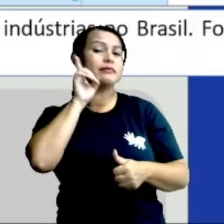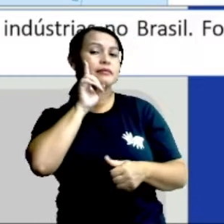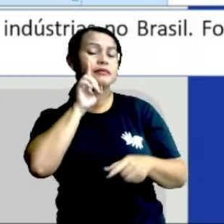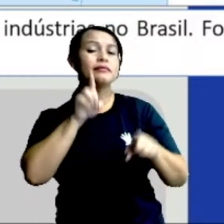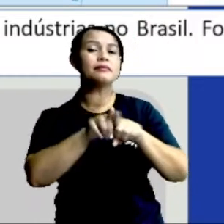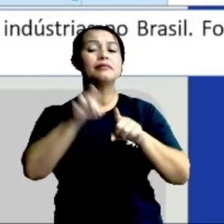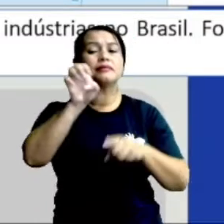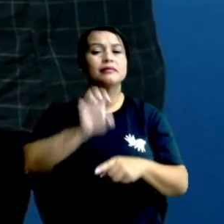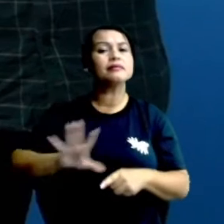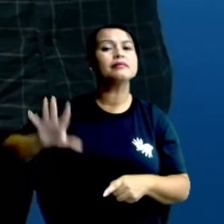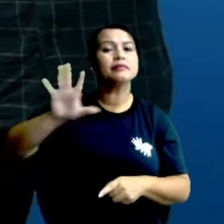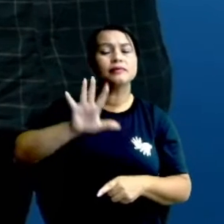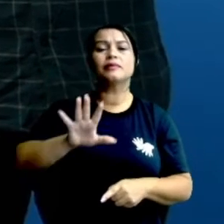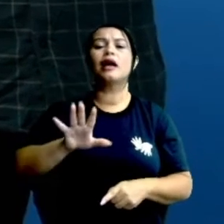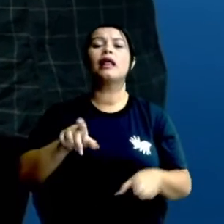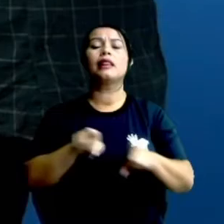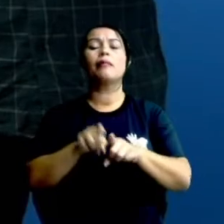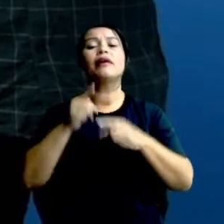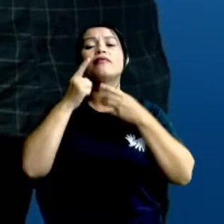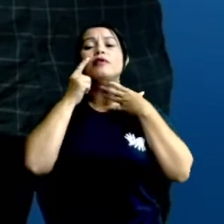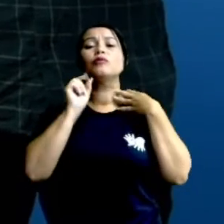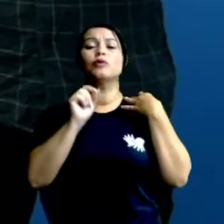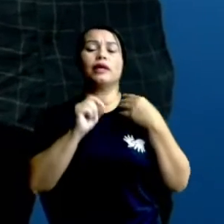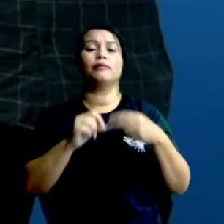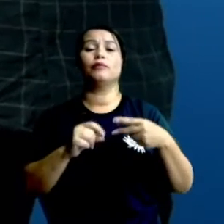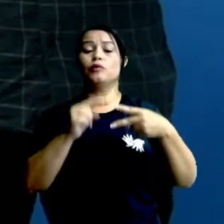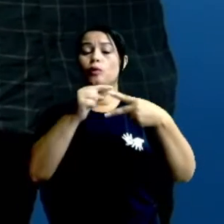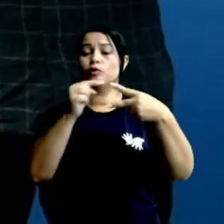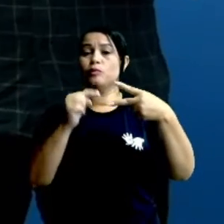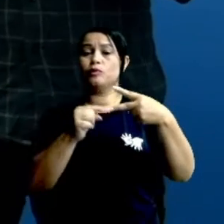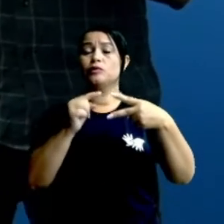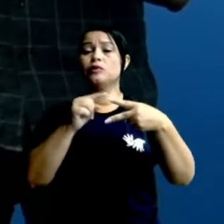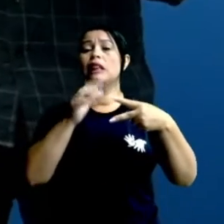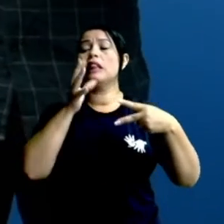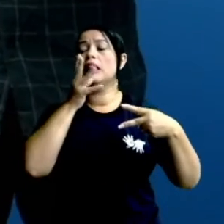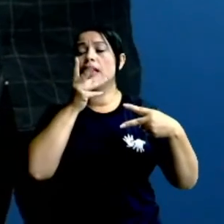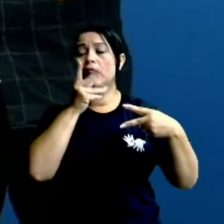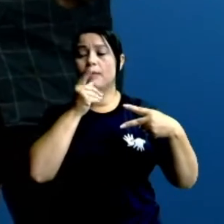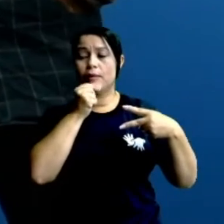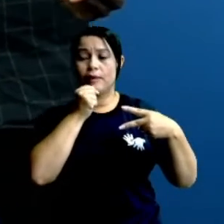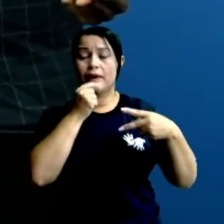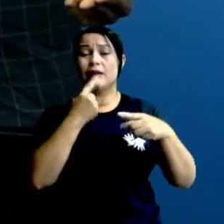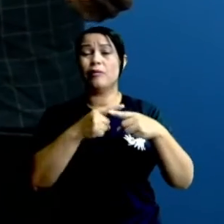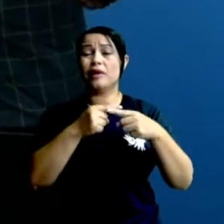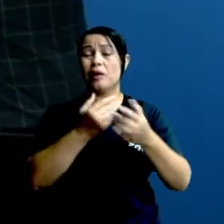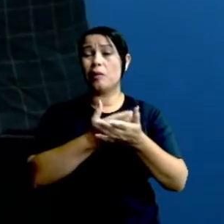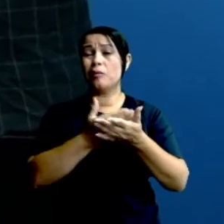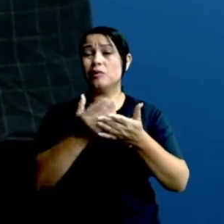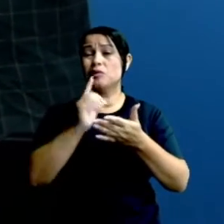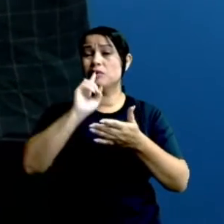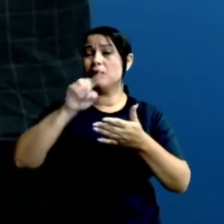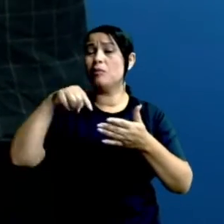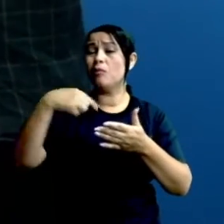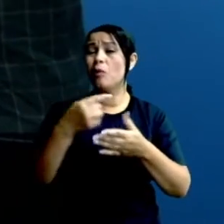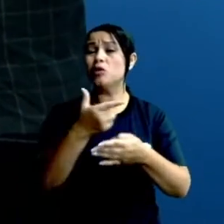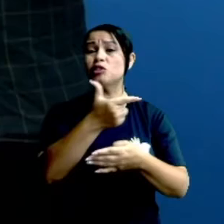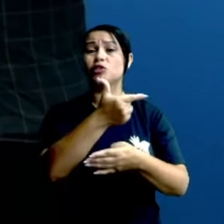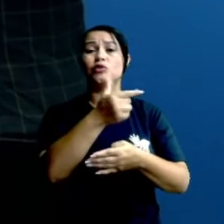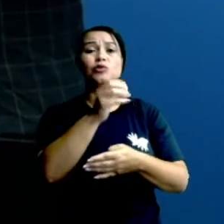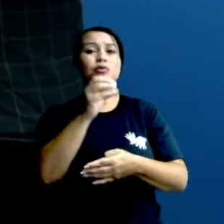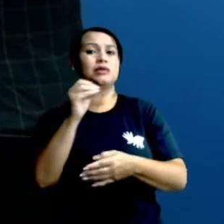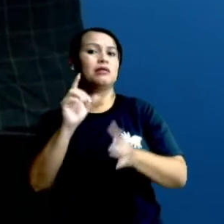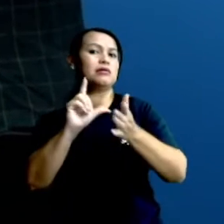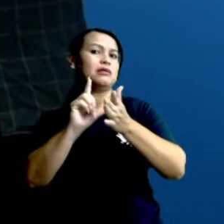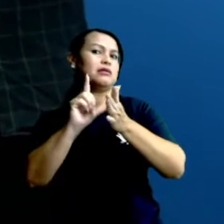é concentrado. Então a gente vai ter 2 pontos. Tardia. Por quê? Porque começou muito depois, cerca de 200 anos